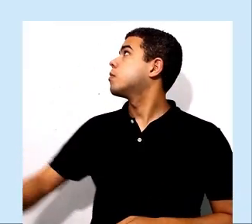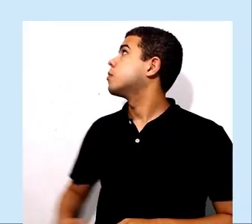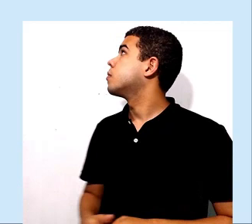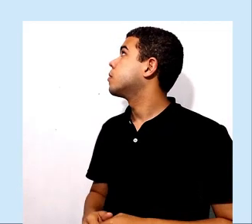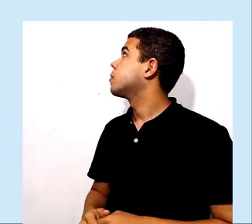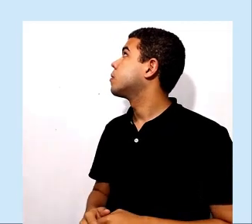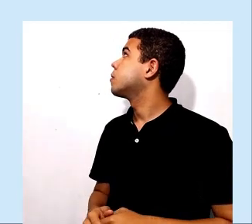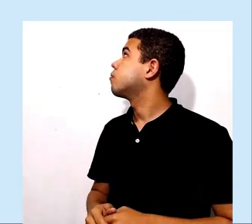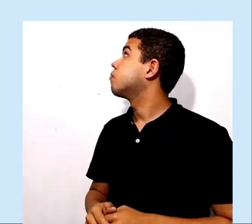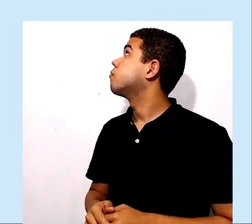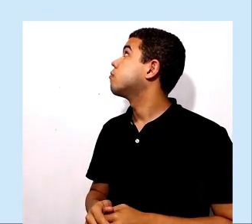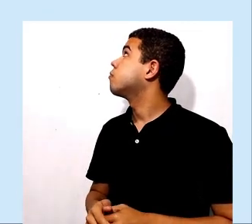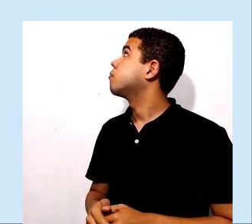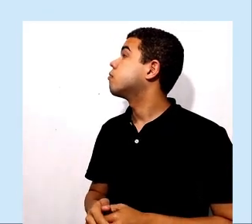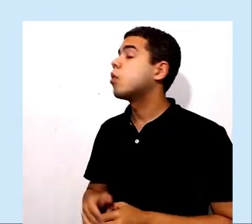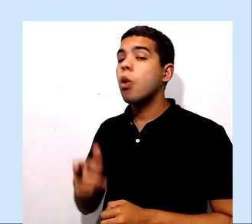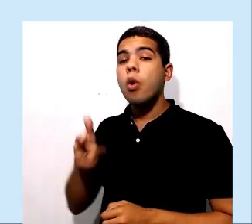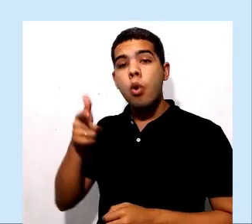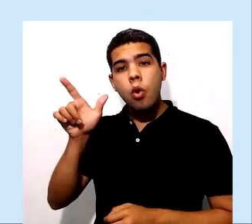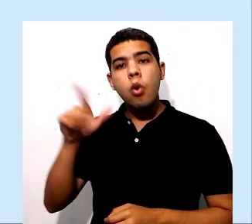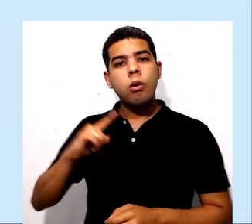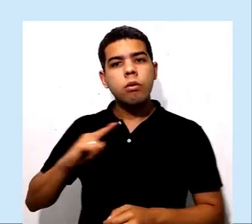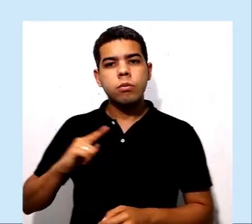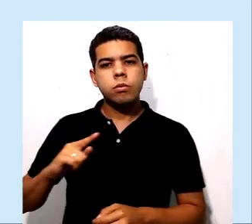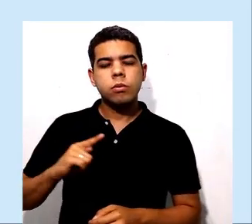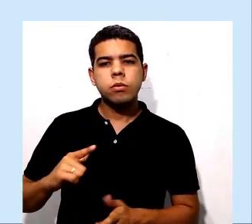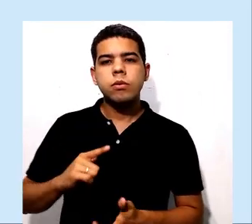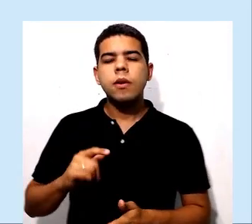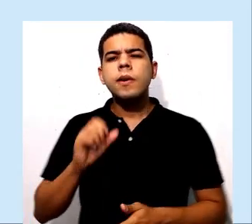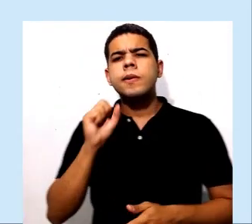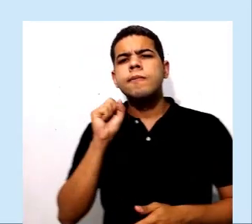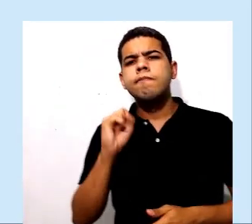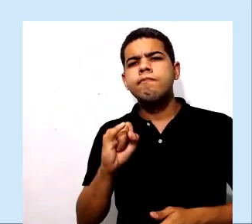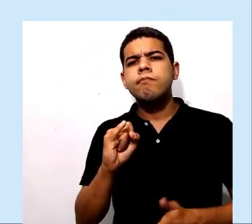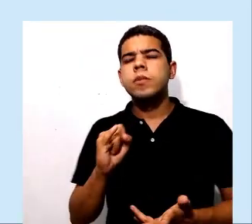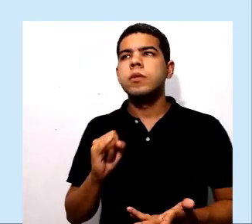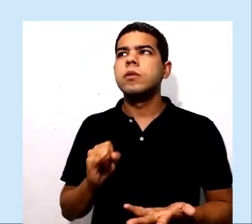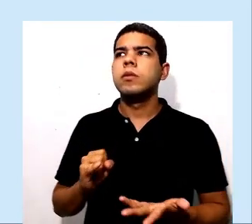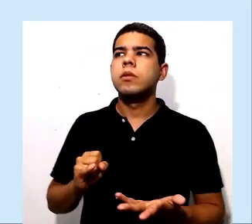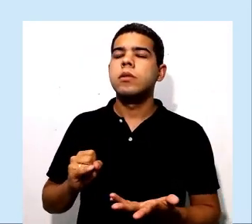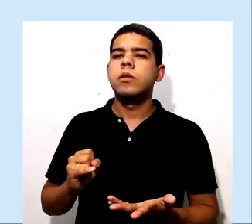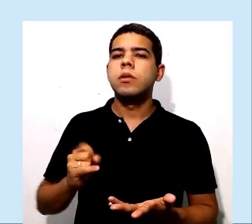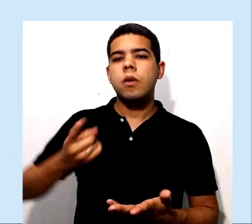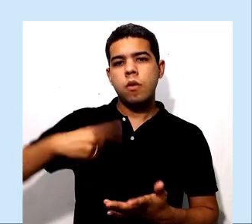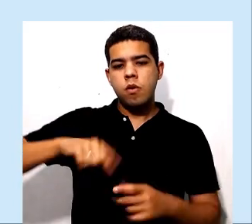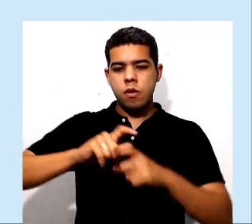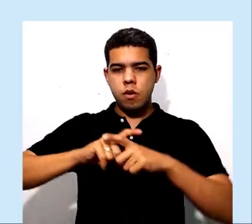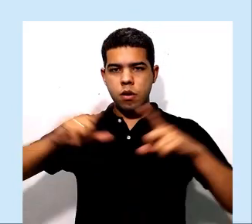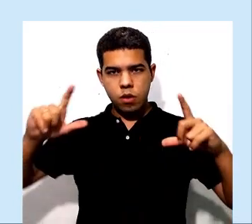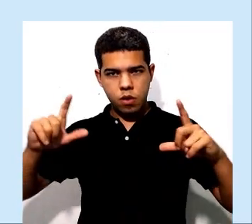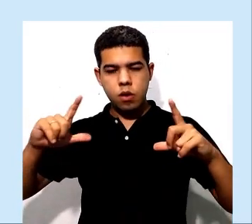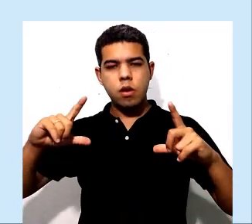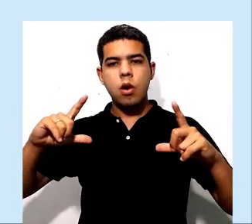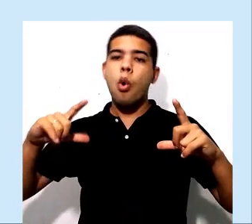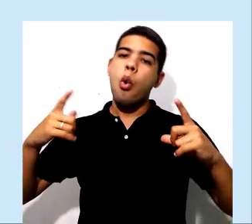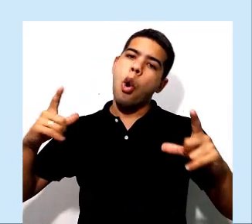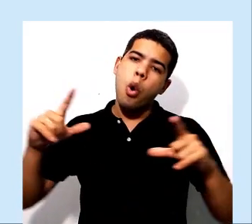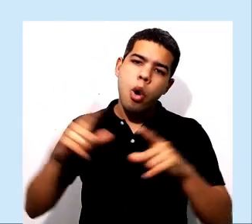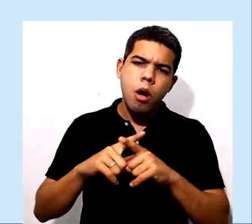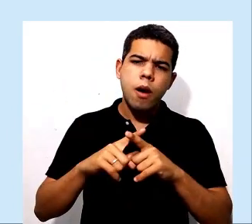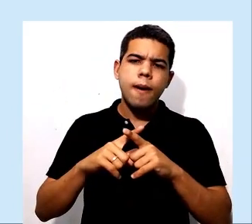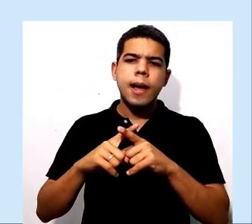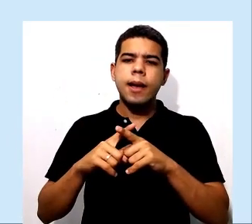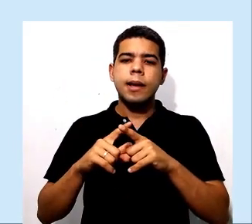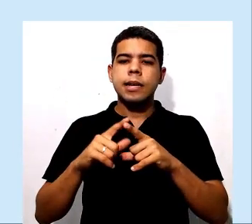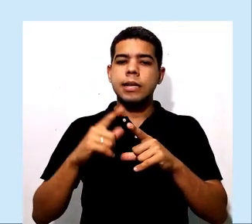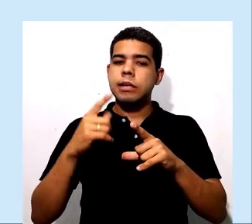aqui. Quando a gente amplia ou reduz, não alteramos a imagem.